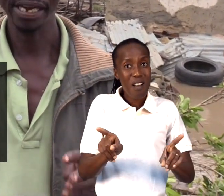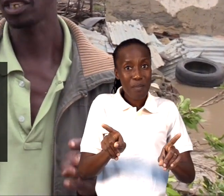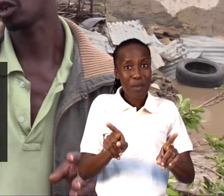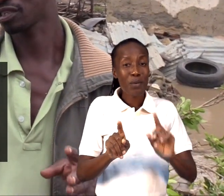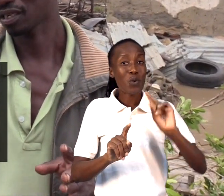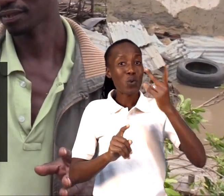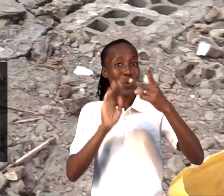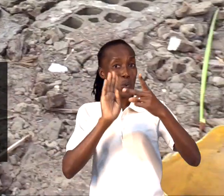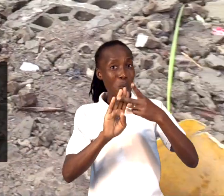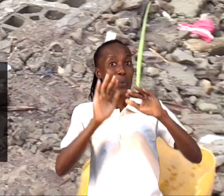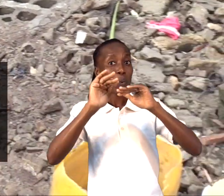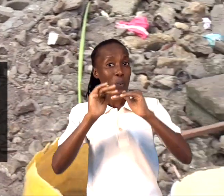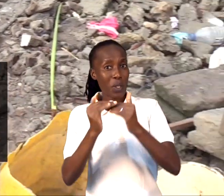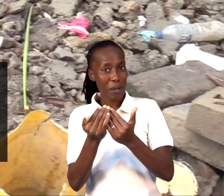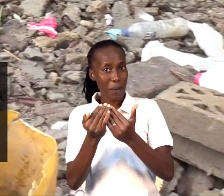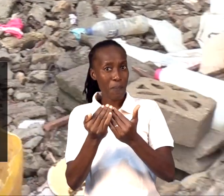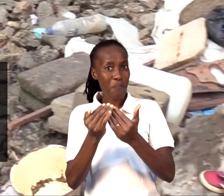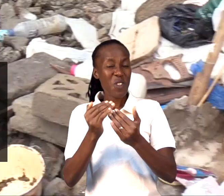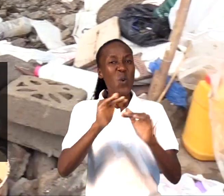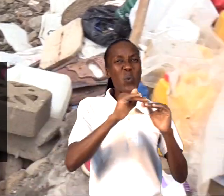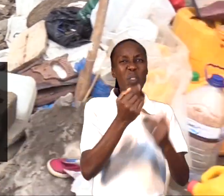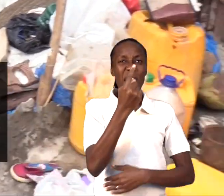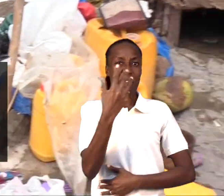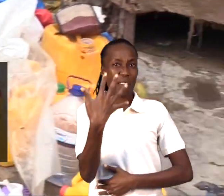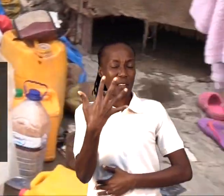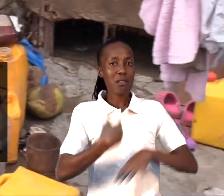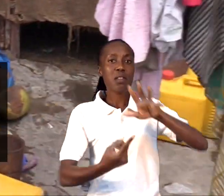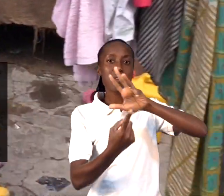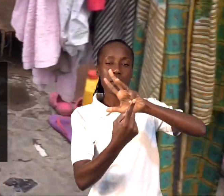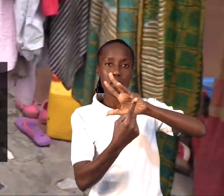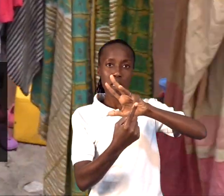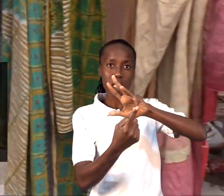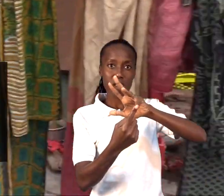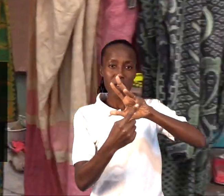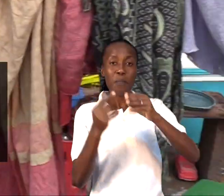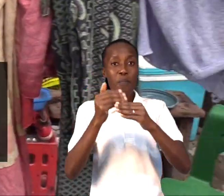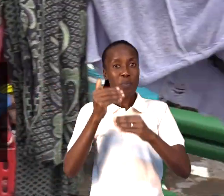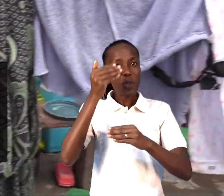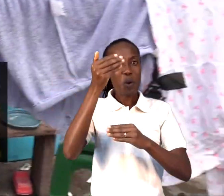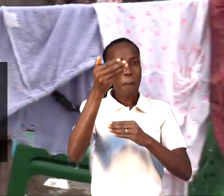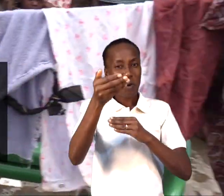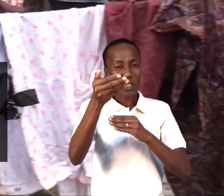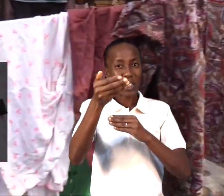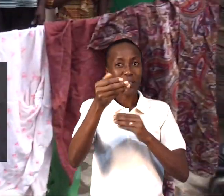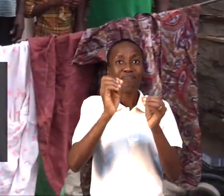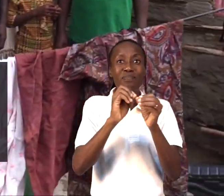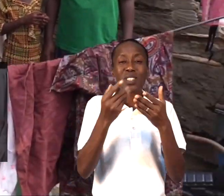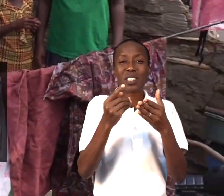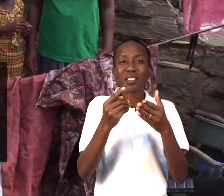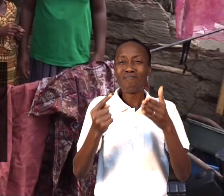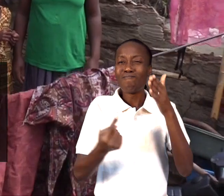no segundo dia, depois, no dia 15, que sexta-feira, depois de ter